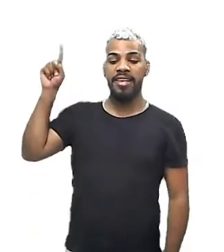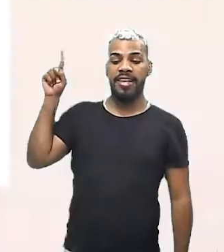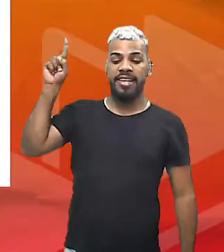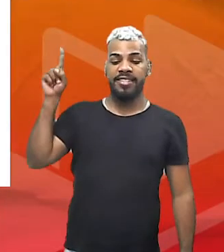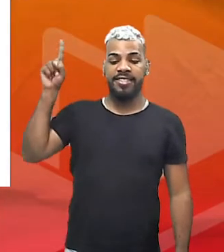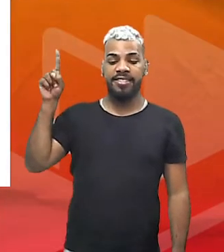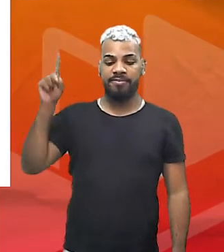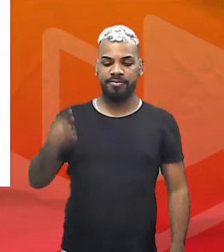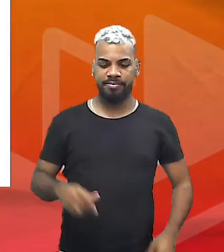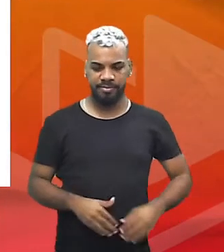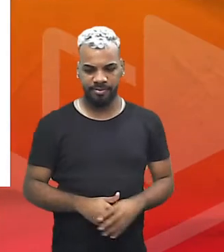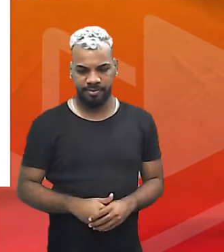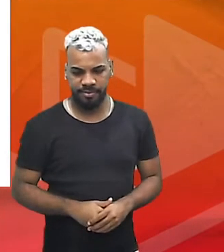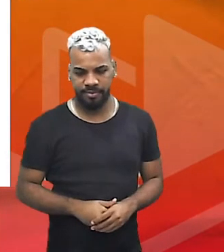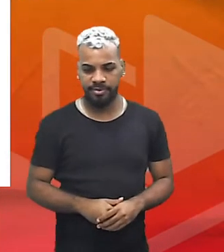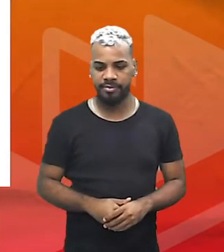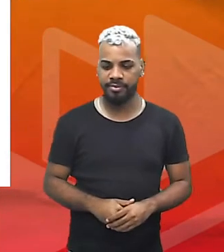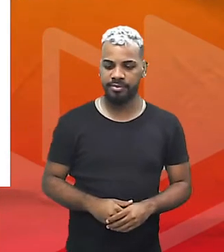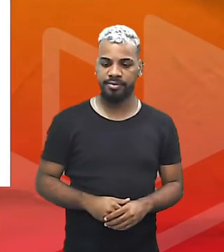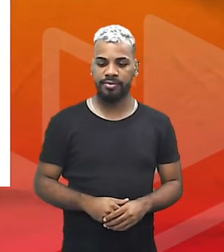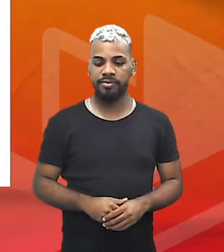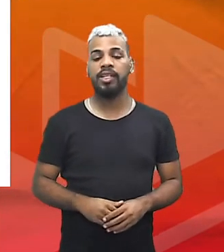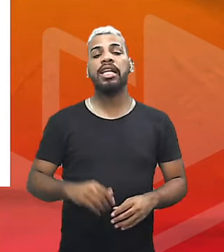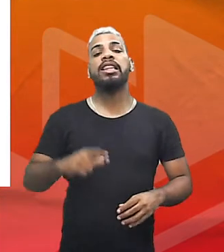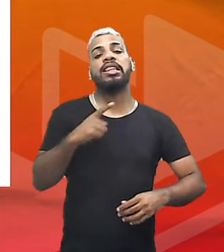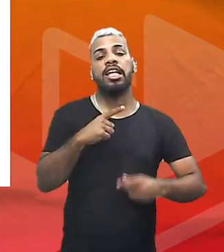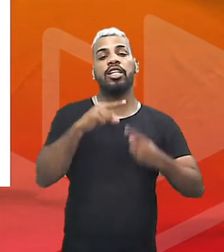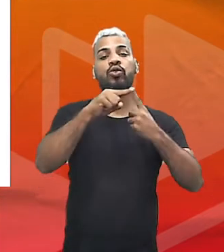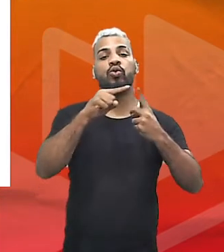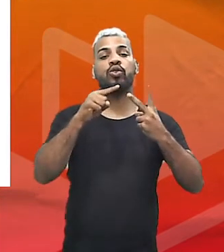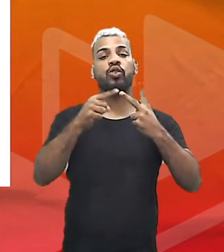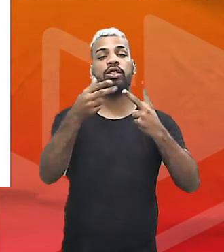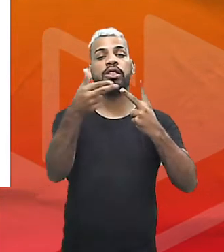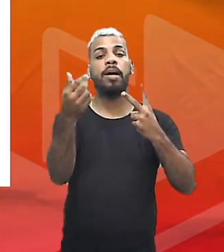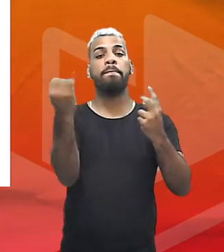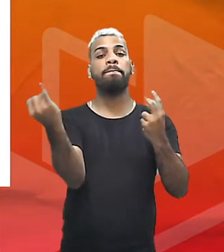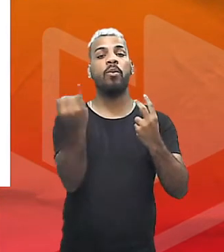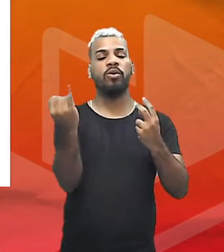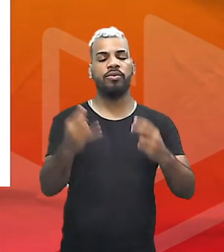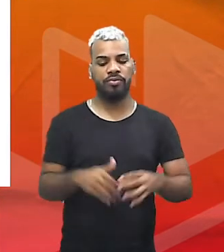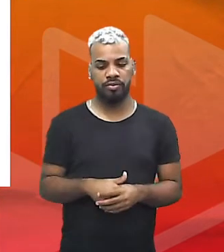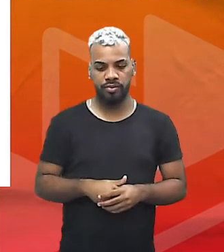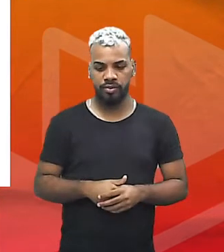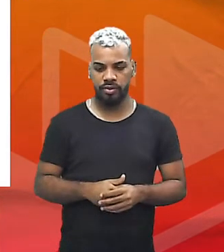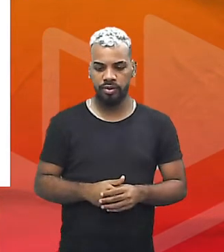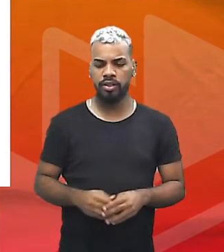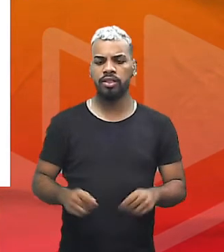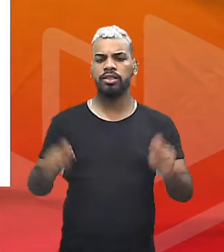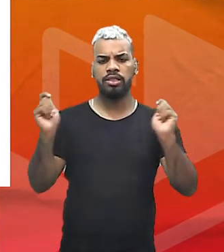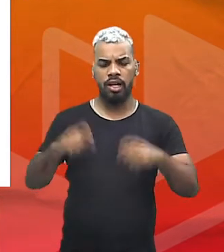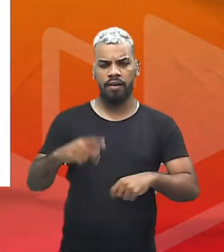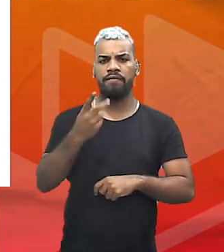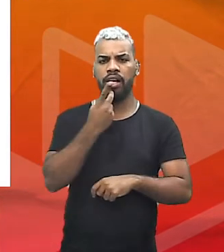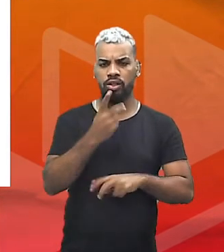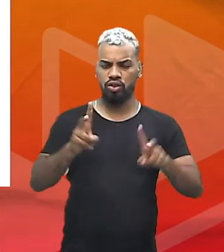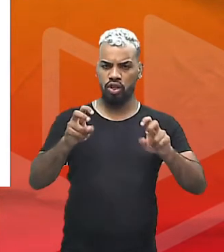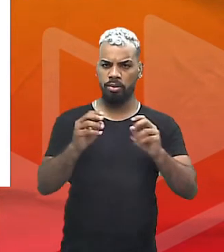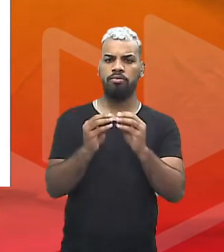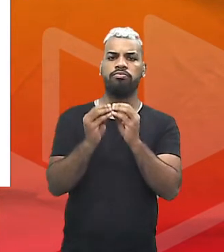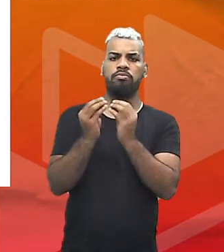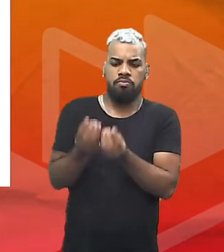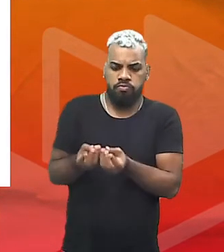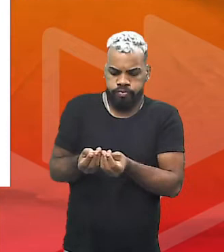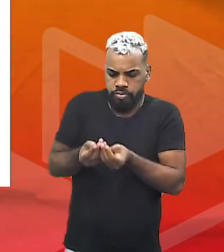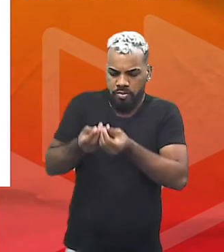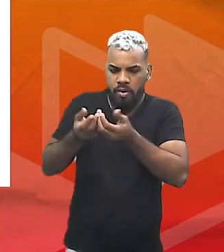nessa questão dá para a gente trabalhar duas coisas importantíssimas dá para a gente falar da fermentação tá